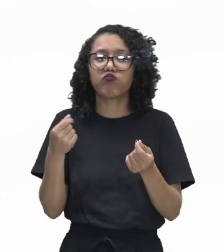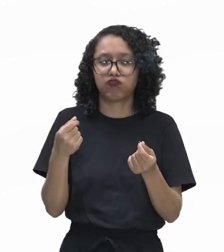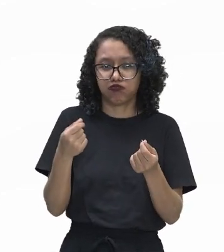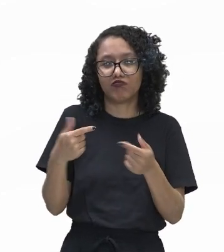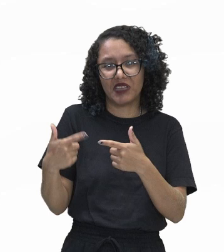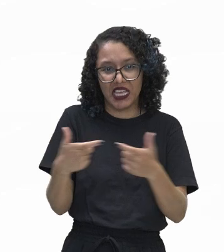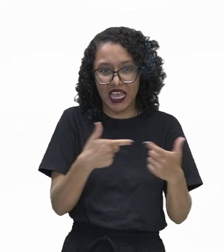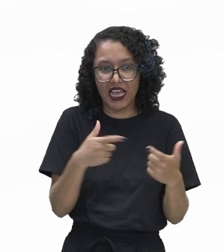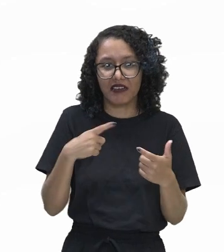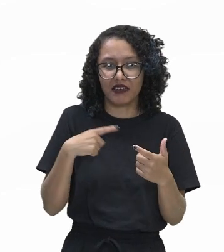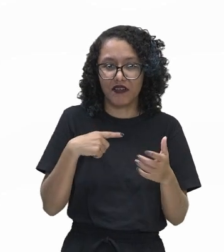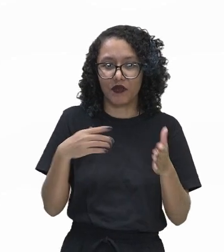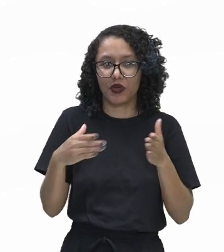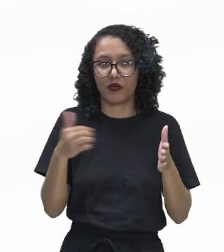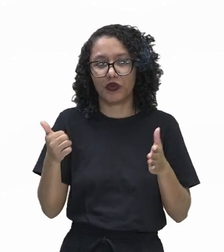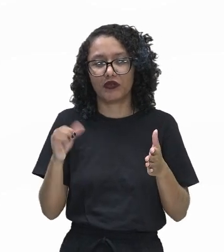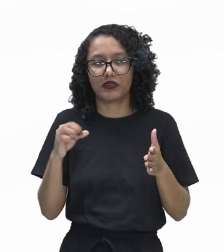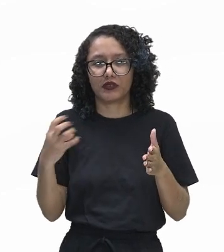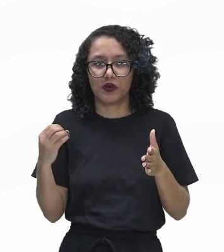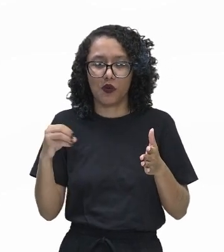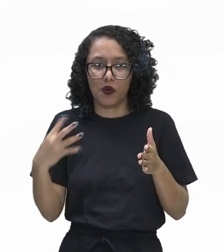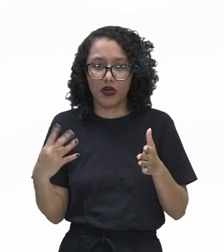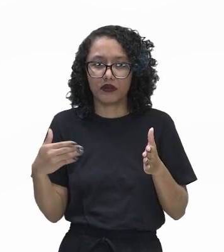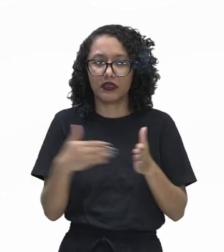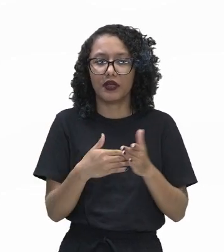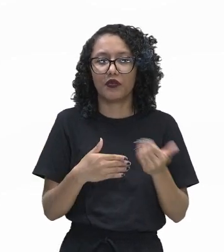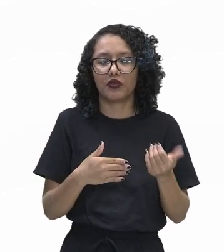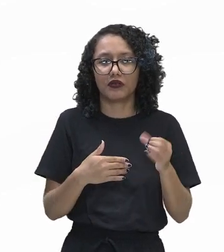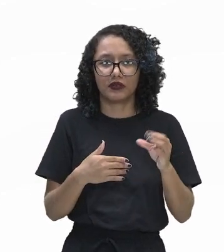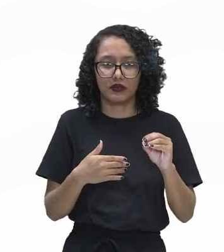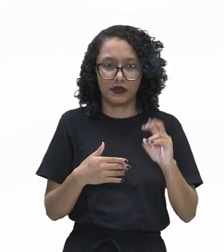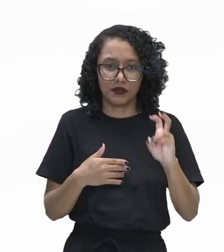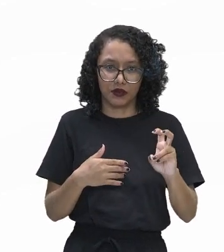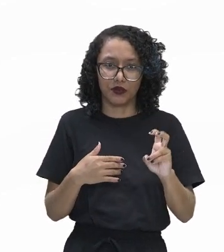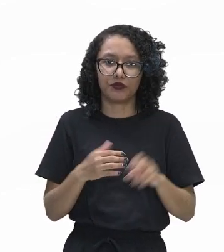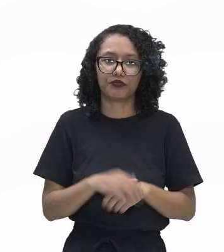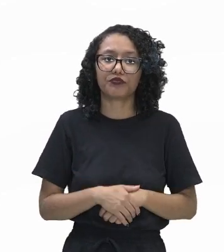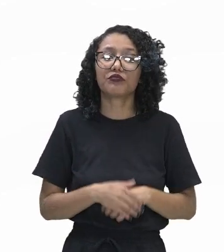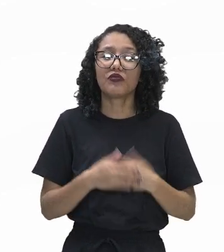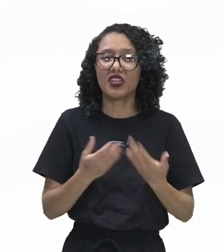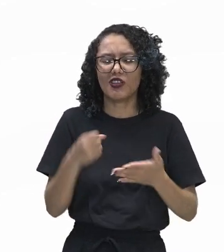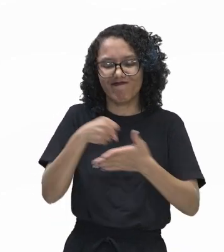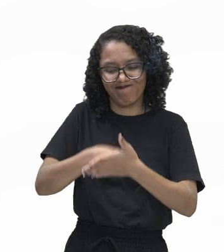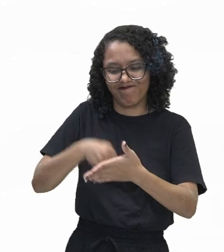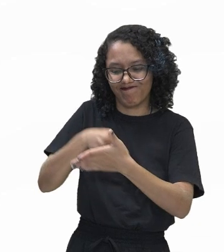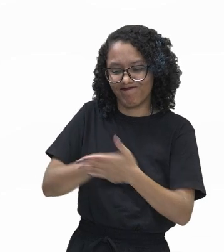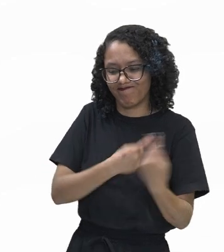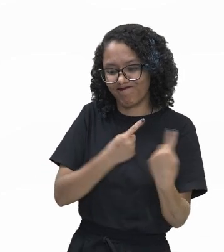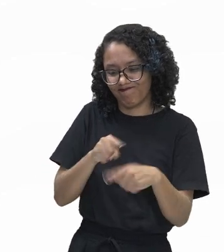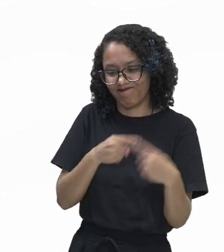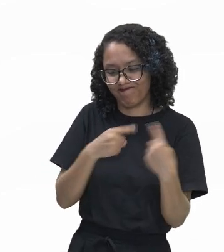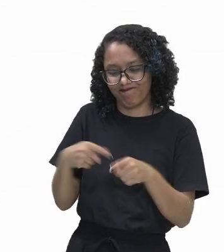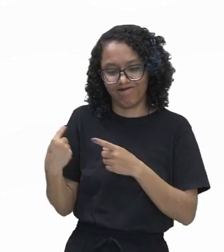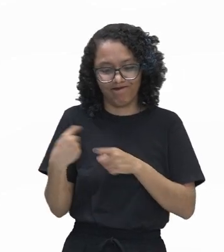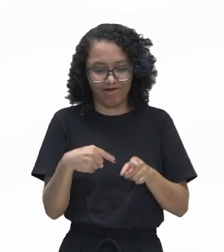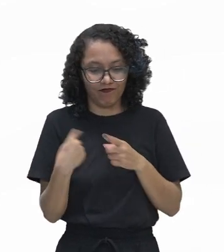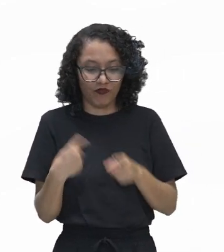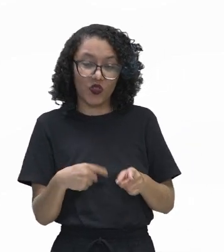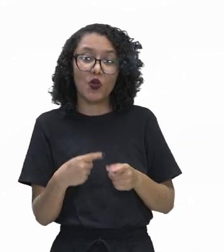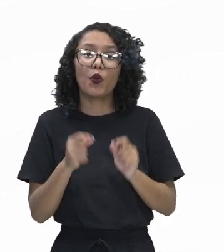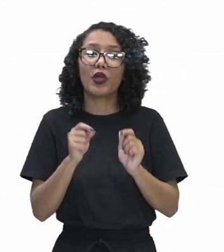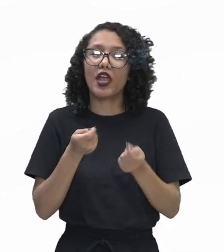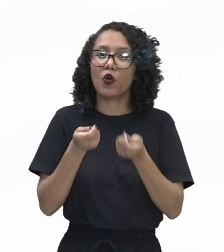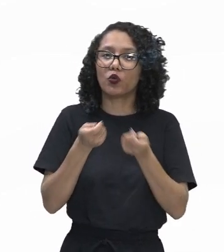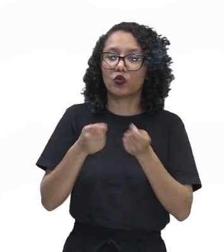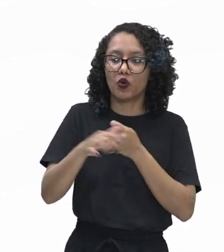1904 e 1905, a Rússia lutava contra o Japão, era uma disputa territorial